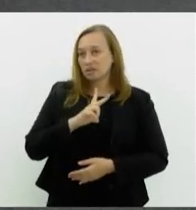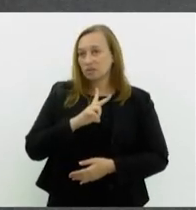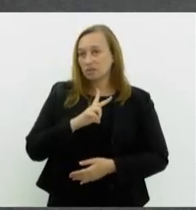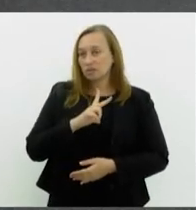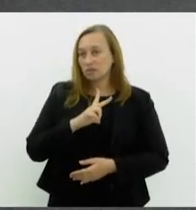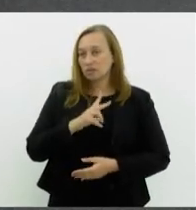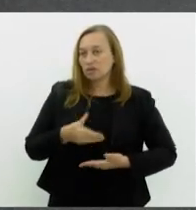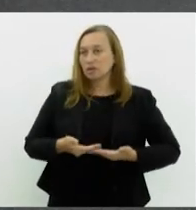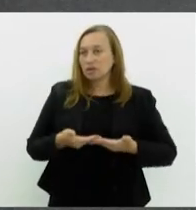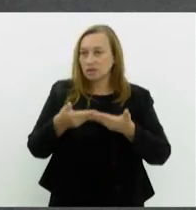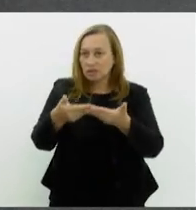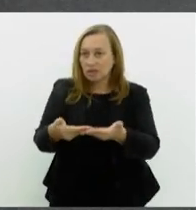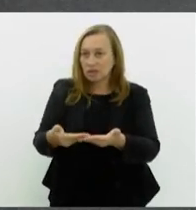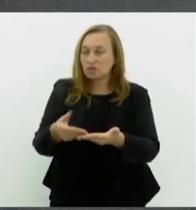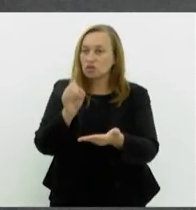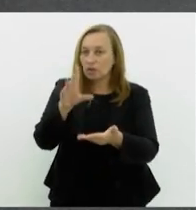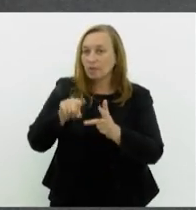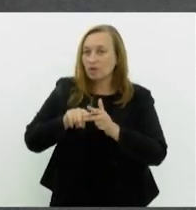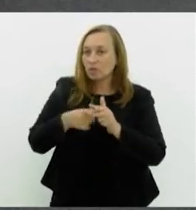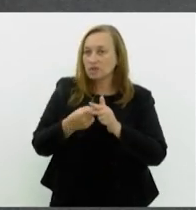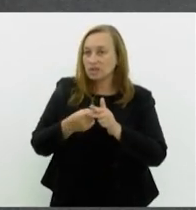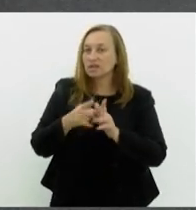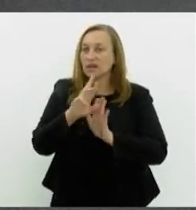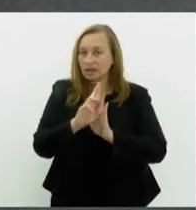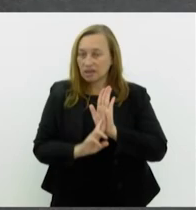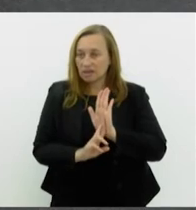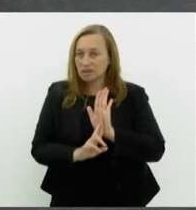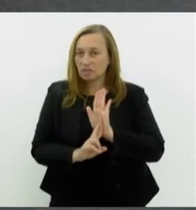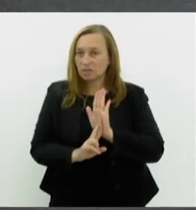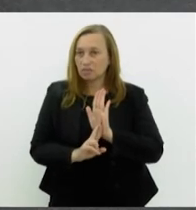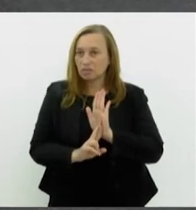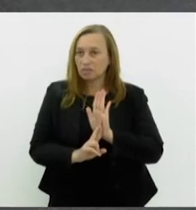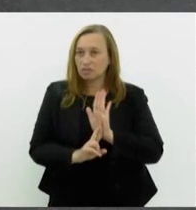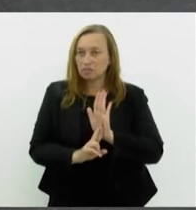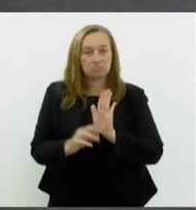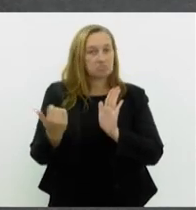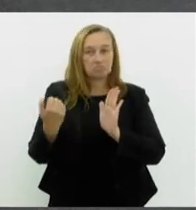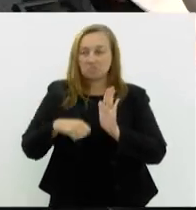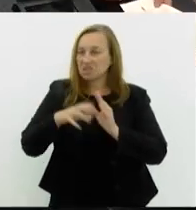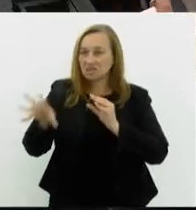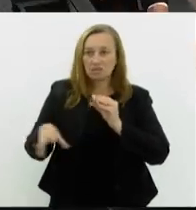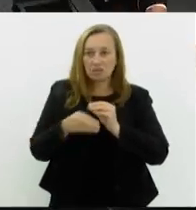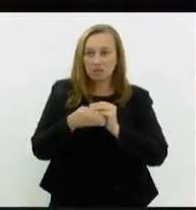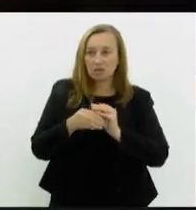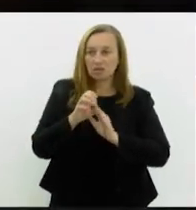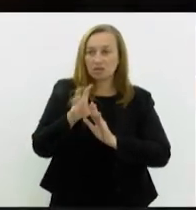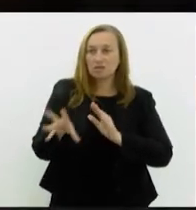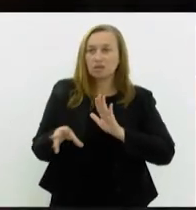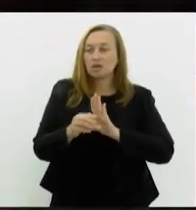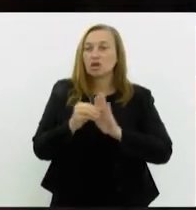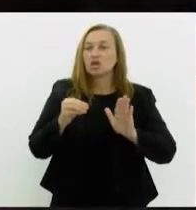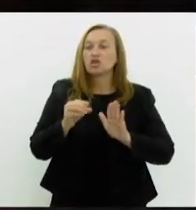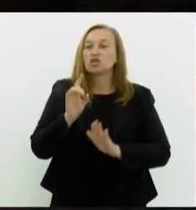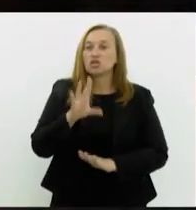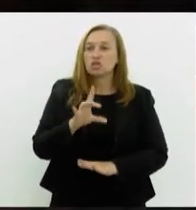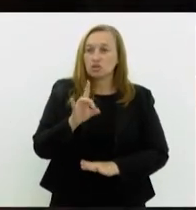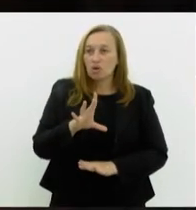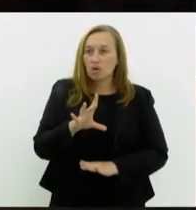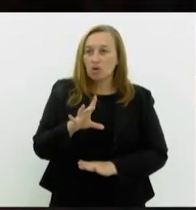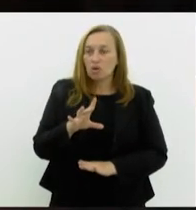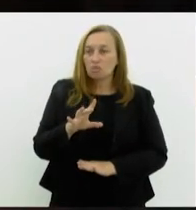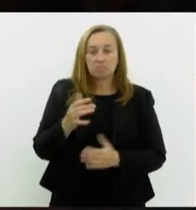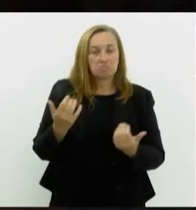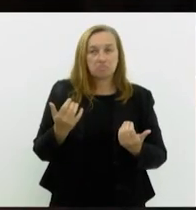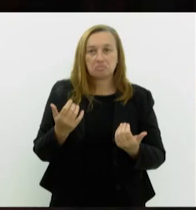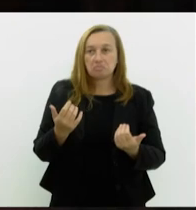aqui a Carmin, é só para a redação corrigir, sem precisar de emenda. Só uma observação, tem duas emendas, essas